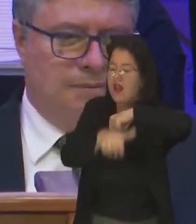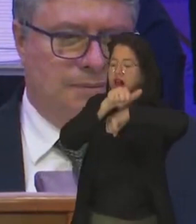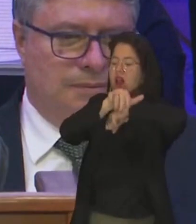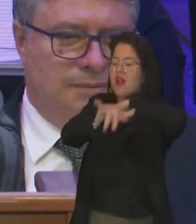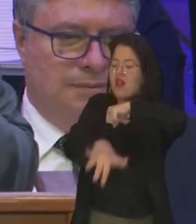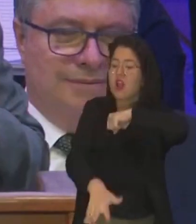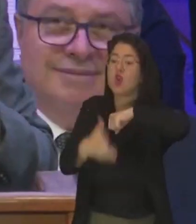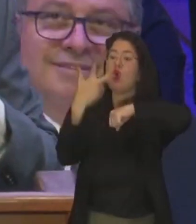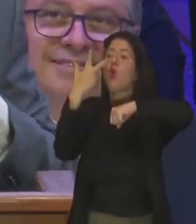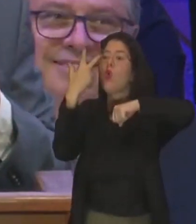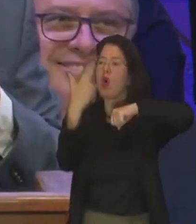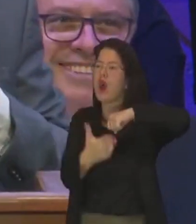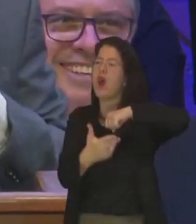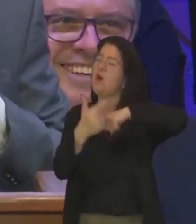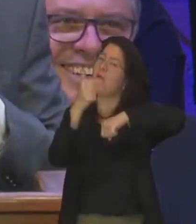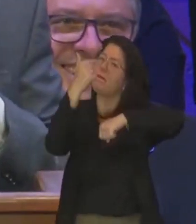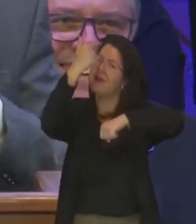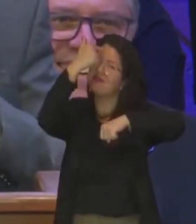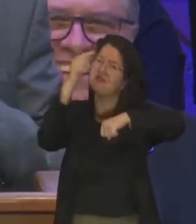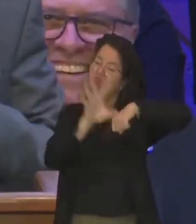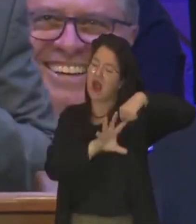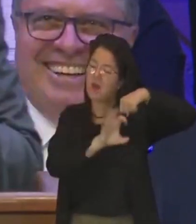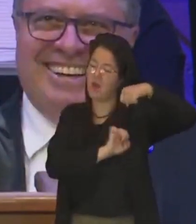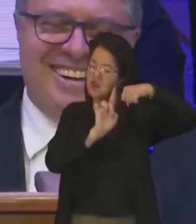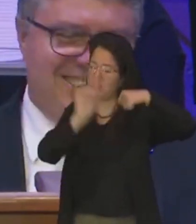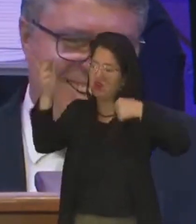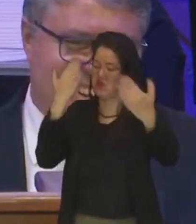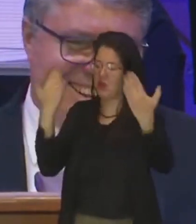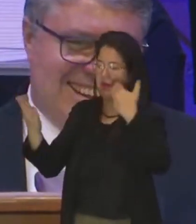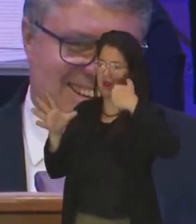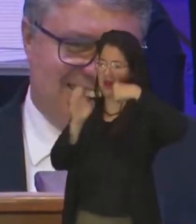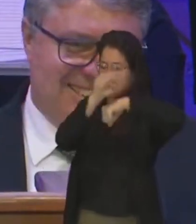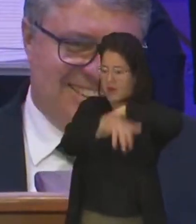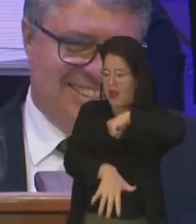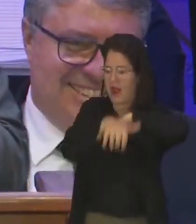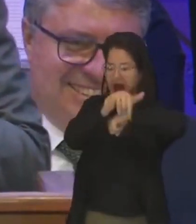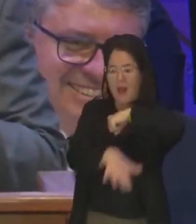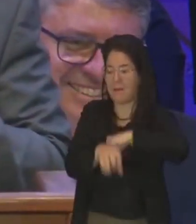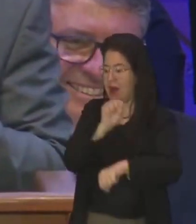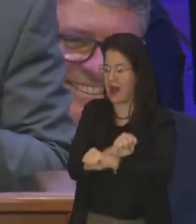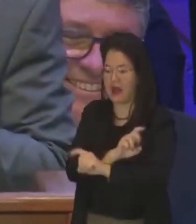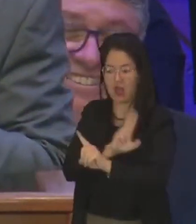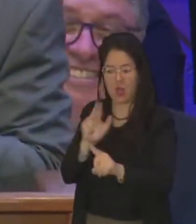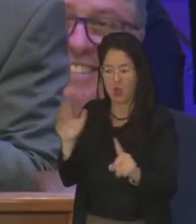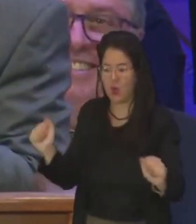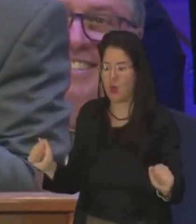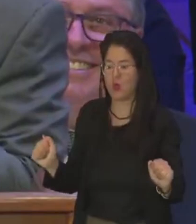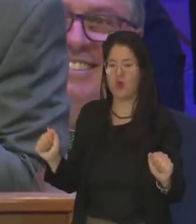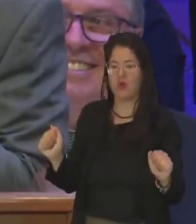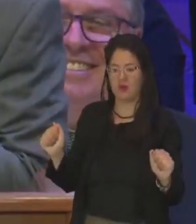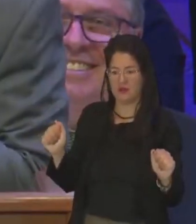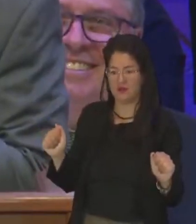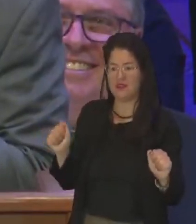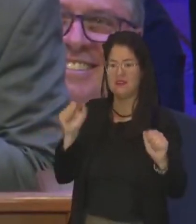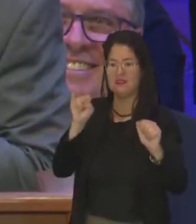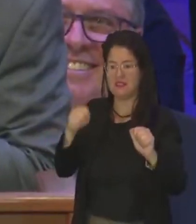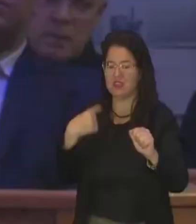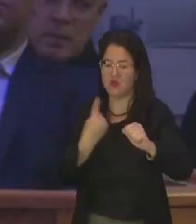que derrama sem parar, sem parar, sem parar, sem parar. E não tem como fazer parar, e a gente está ali embaixo e ele cai sobre